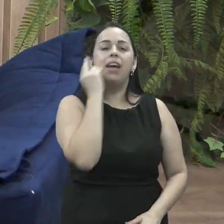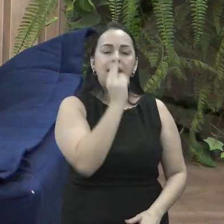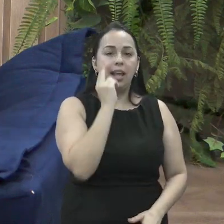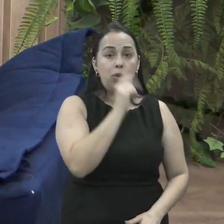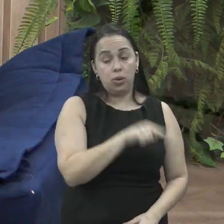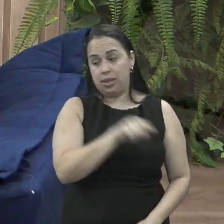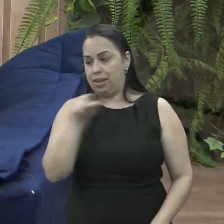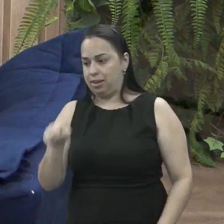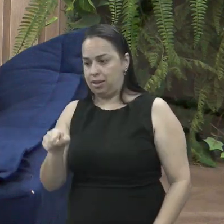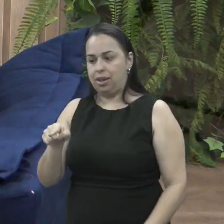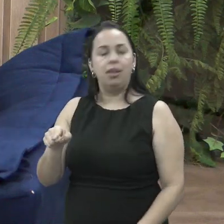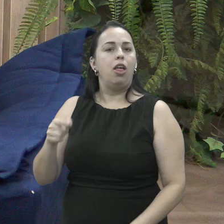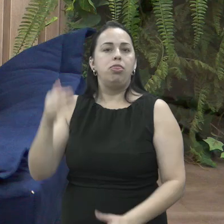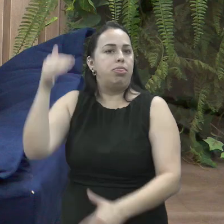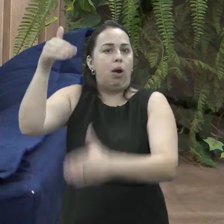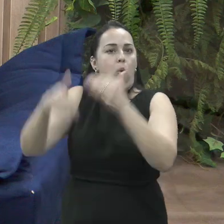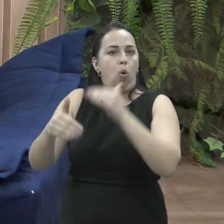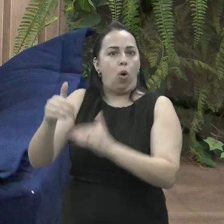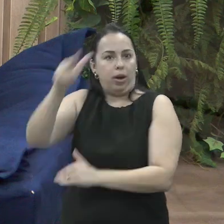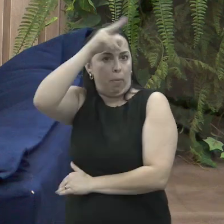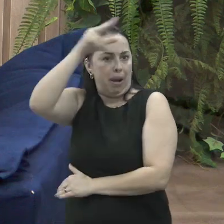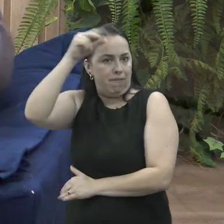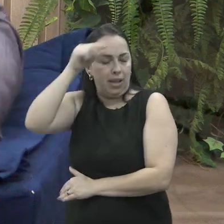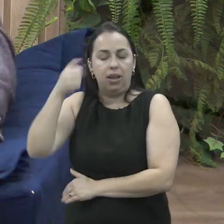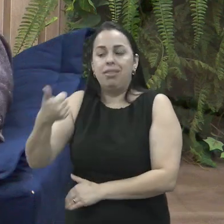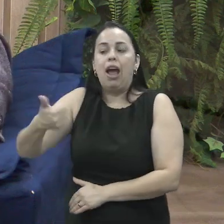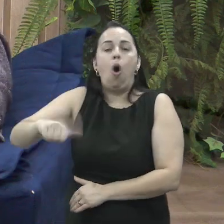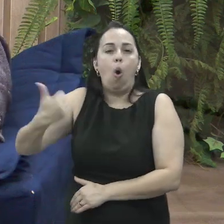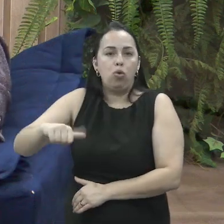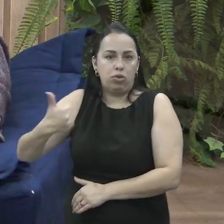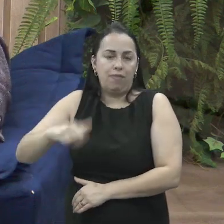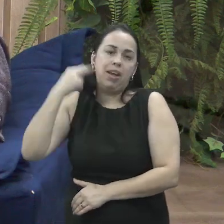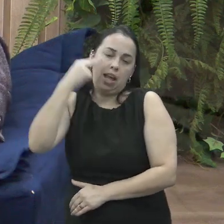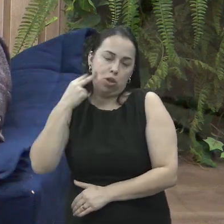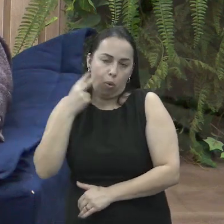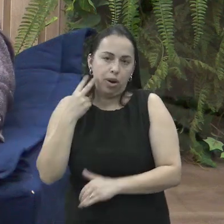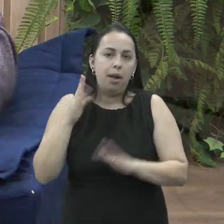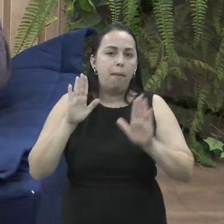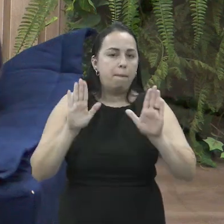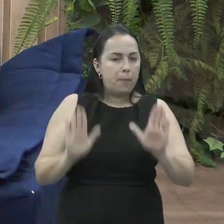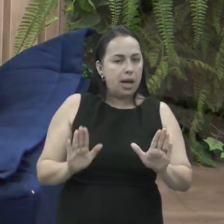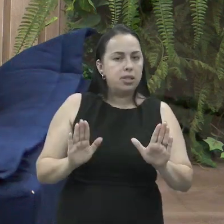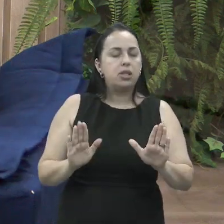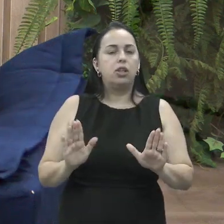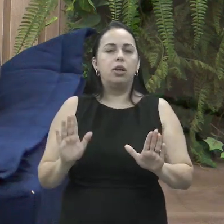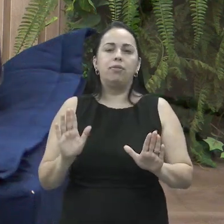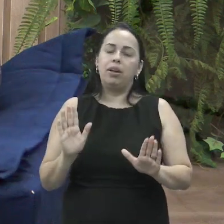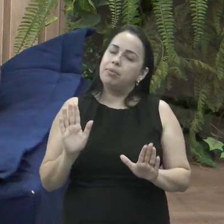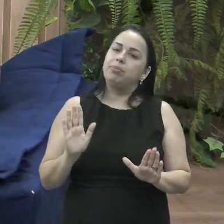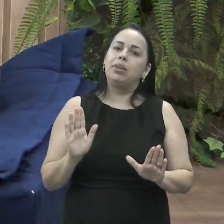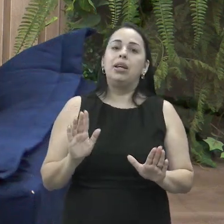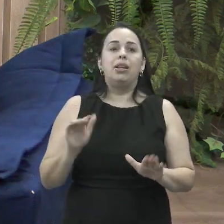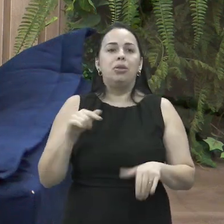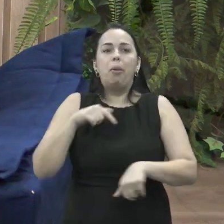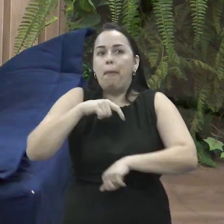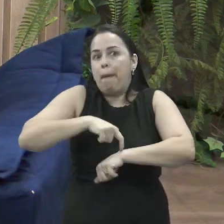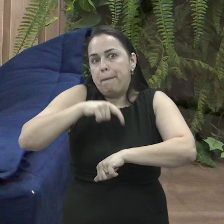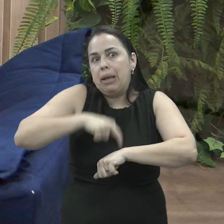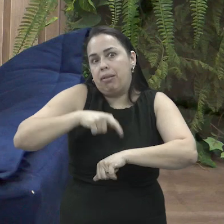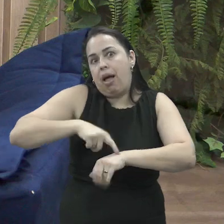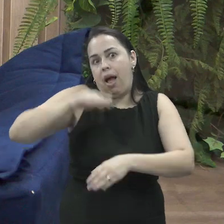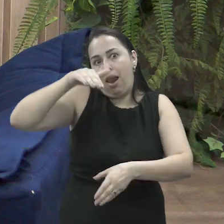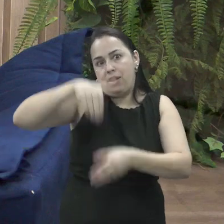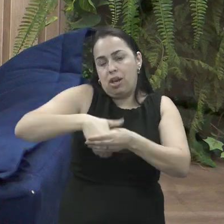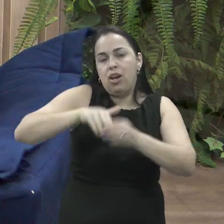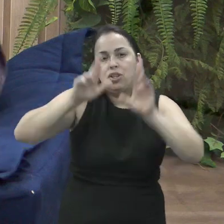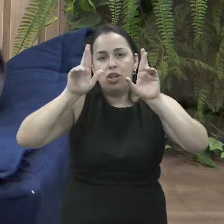temos 11. Então, na realidade, o prefeito vai ter, obviamente, uma dificuldade em lidar com essa situação. Mas, claro que uma coisa é no momento da eleição, o